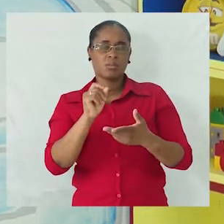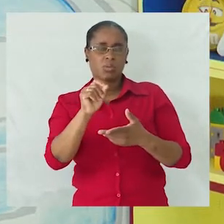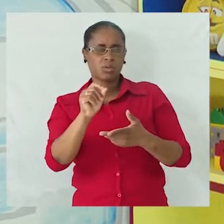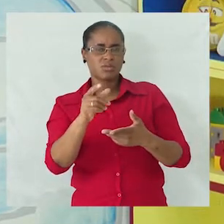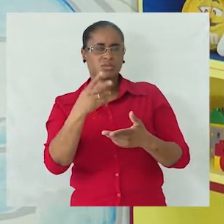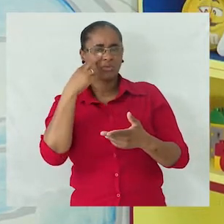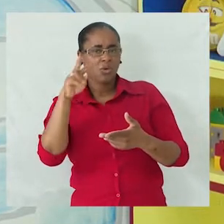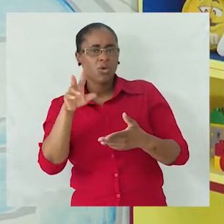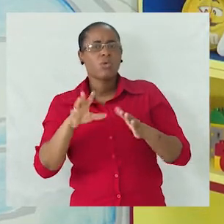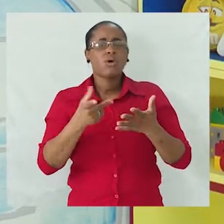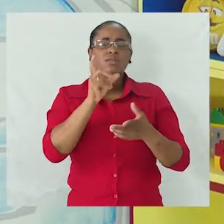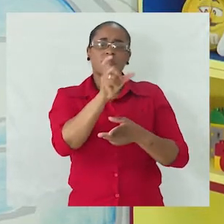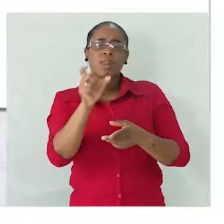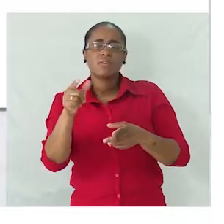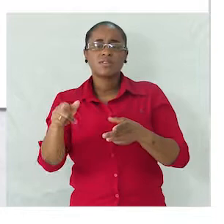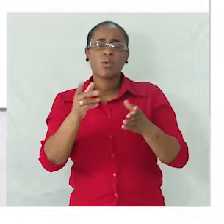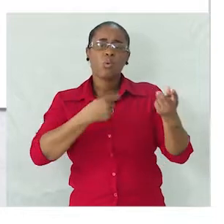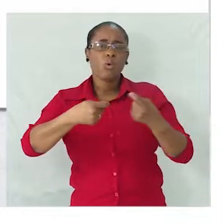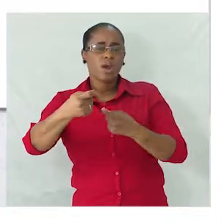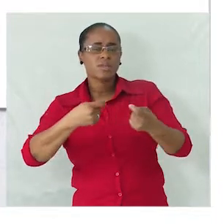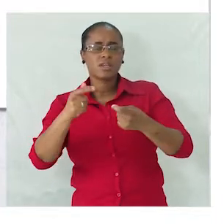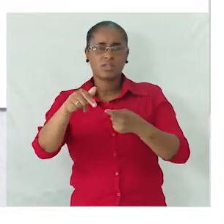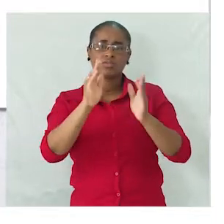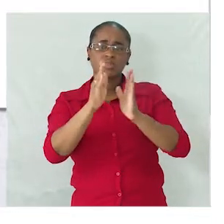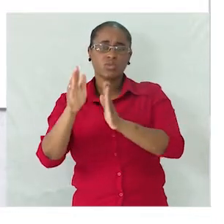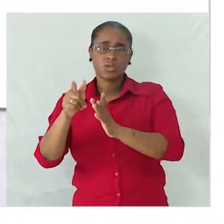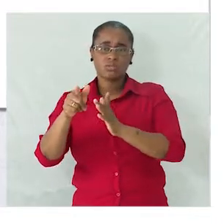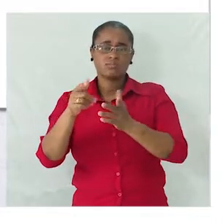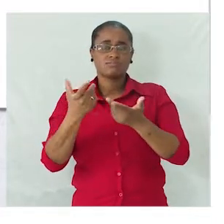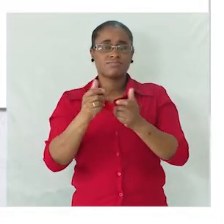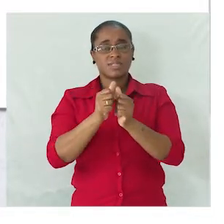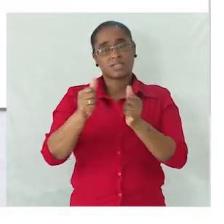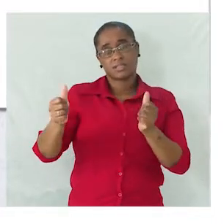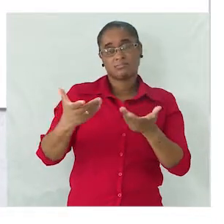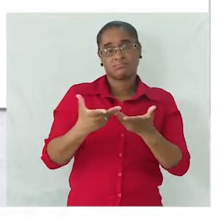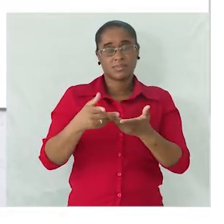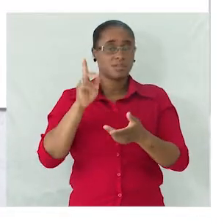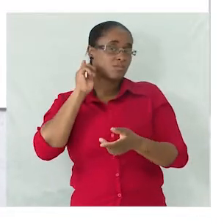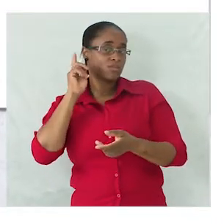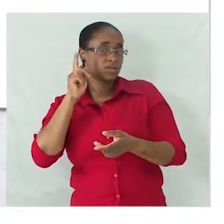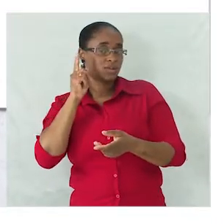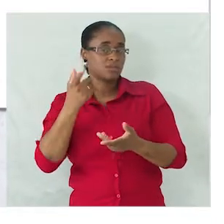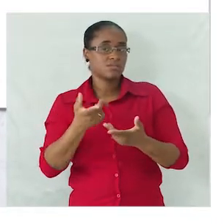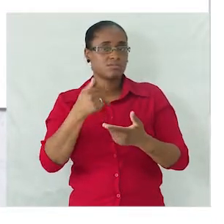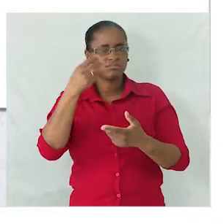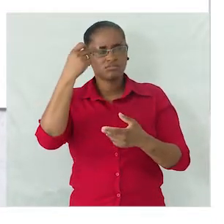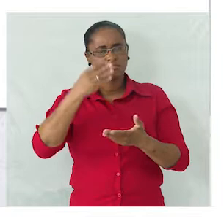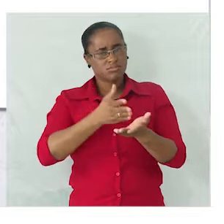organizadas dentro dessa sequência. É distância importante manter uma